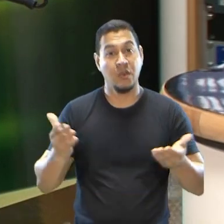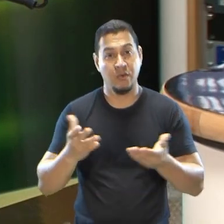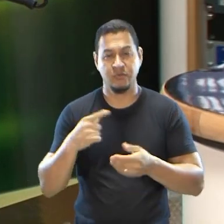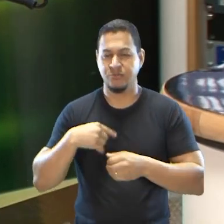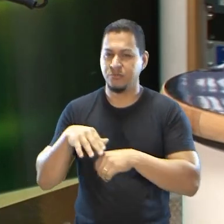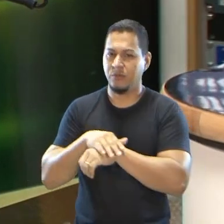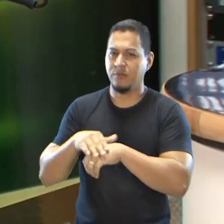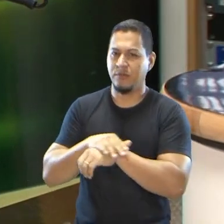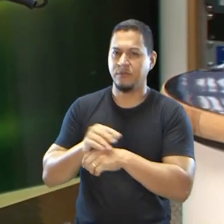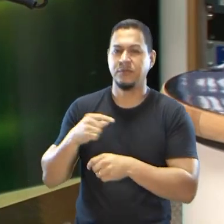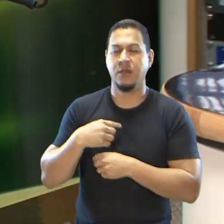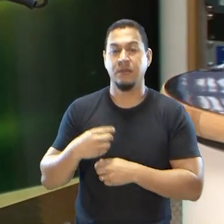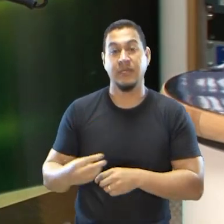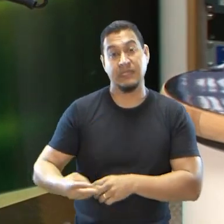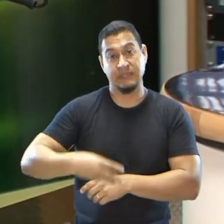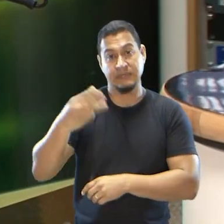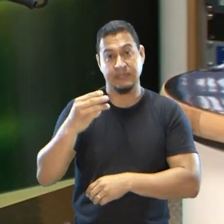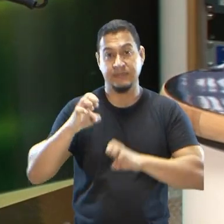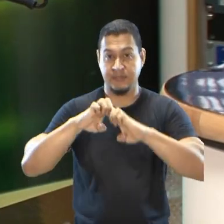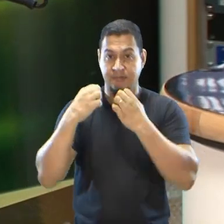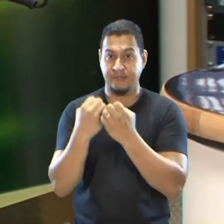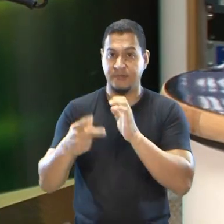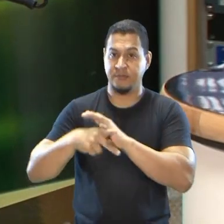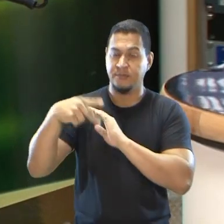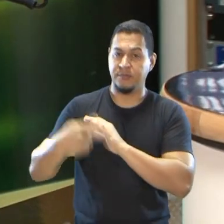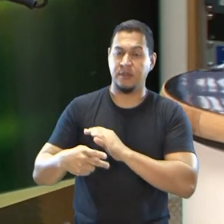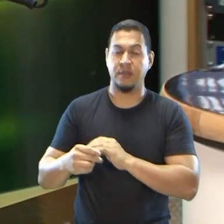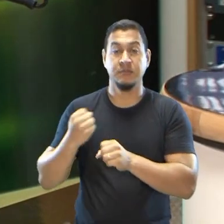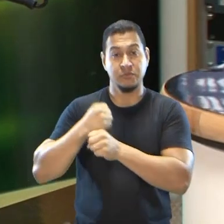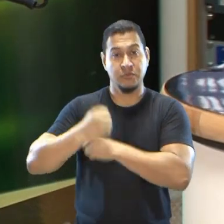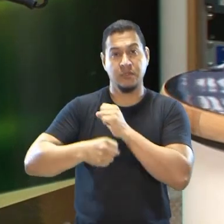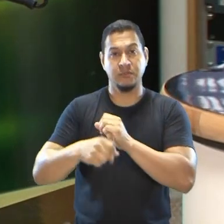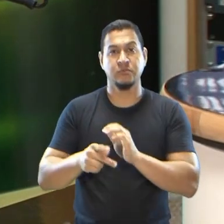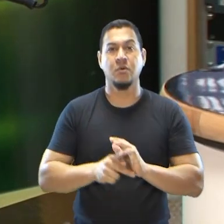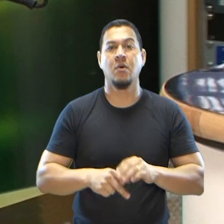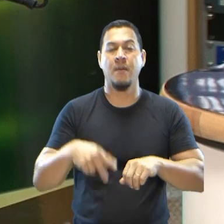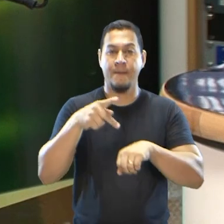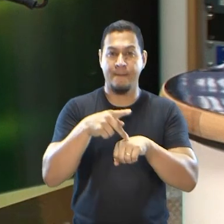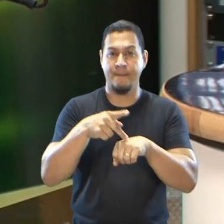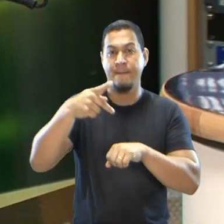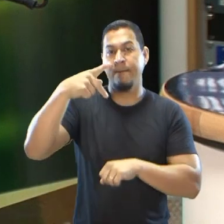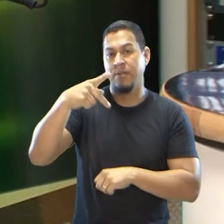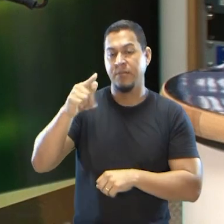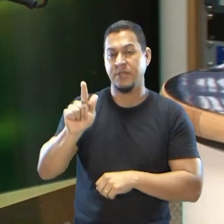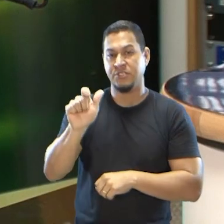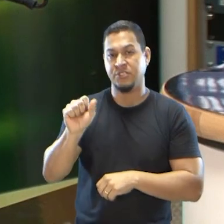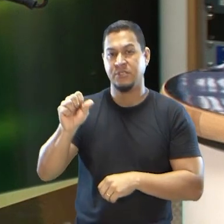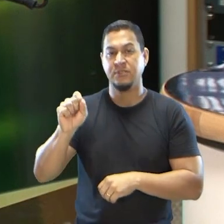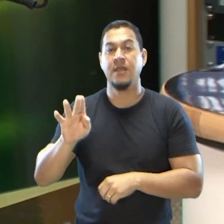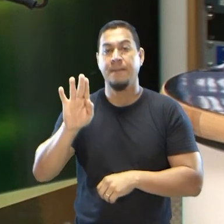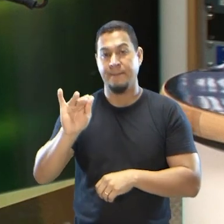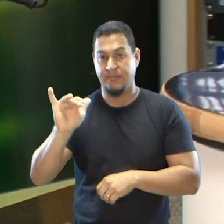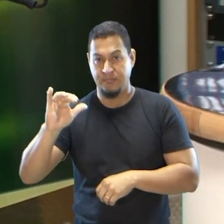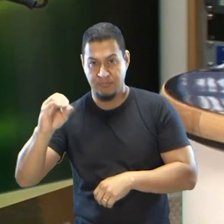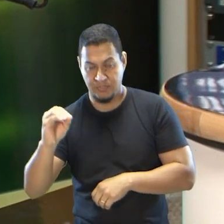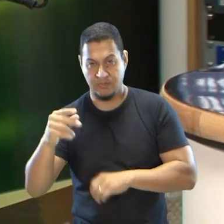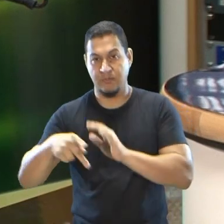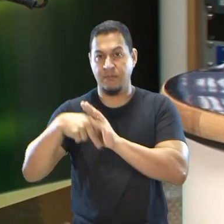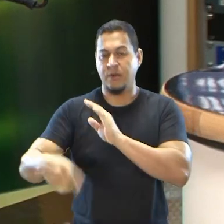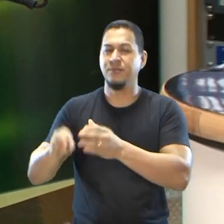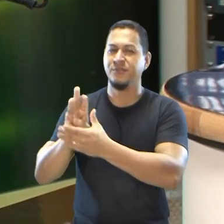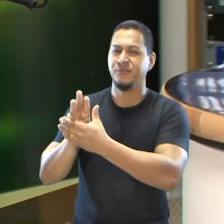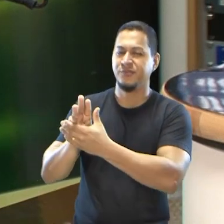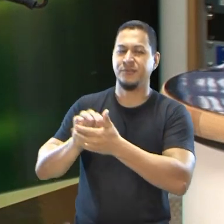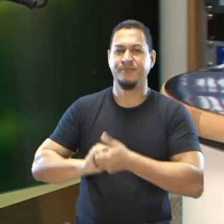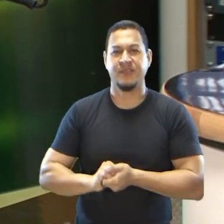ufrr.br. Hoje estamos conversando sobre a terceira jornada anual do Programa de Pós-Graduação em Saúde e